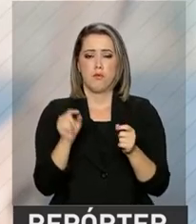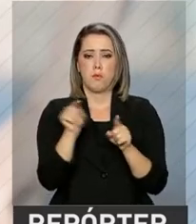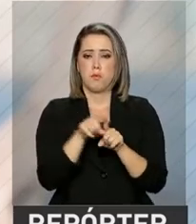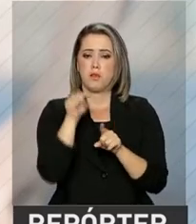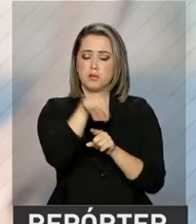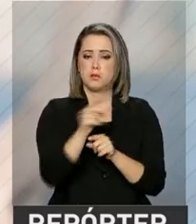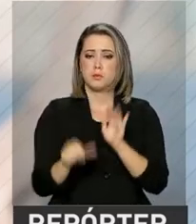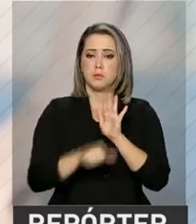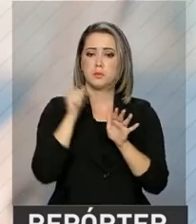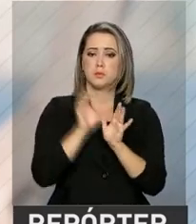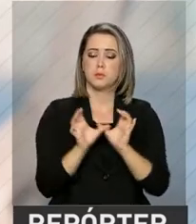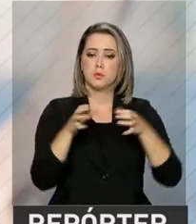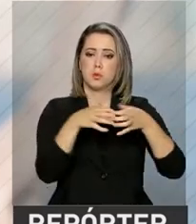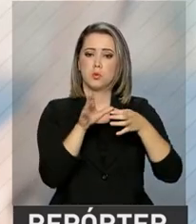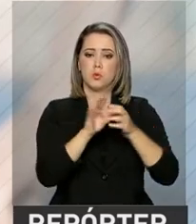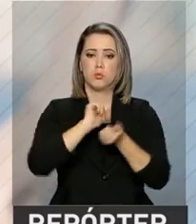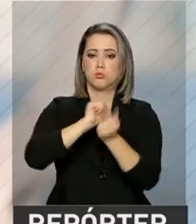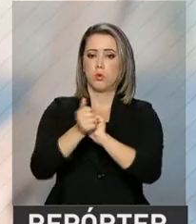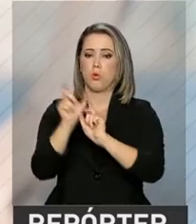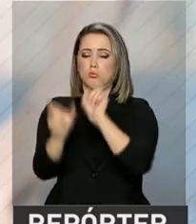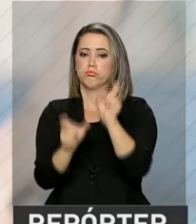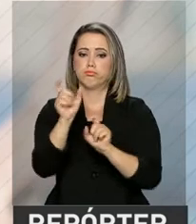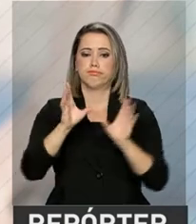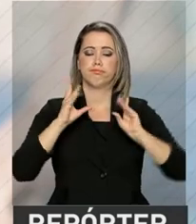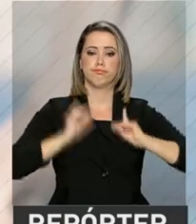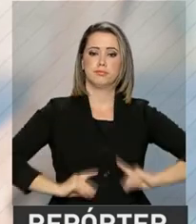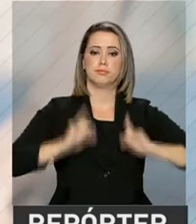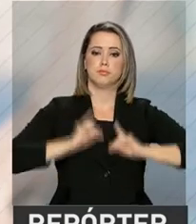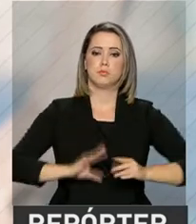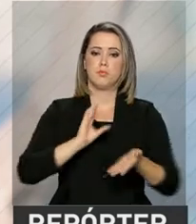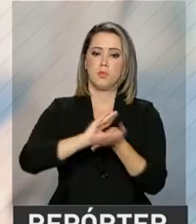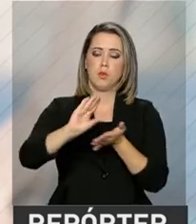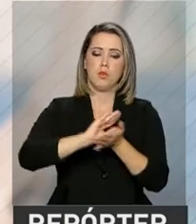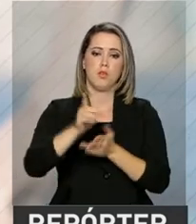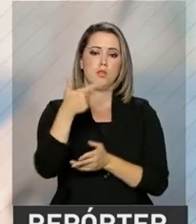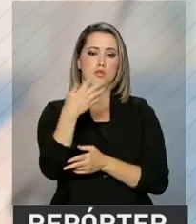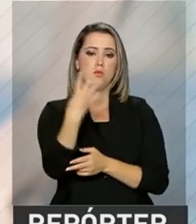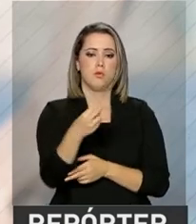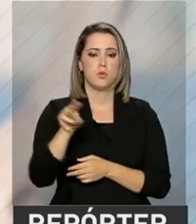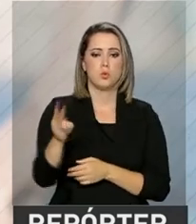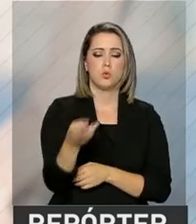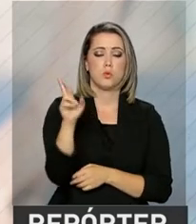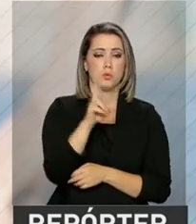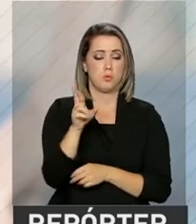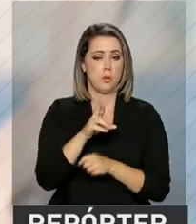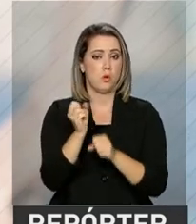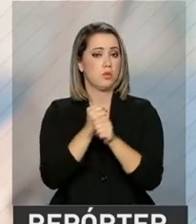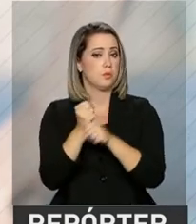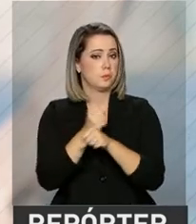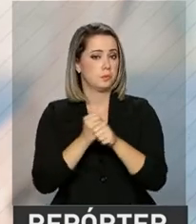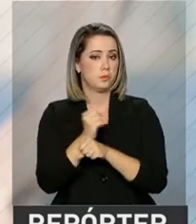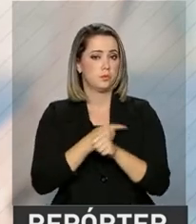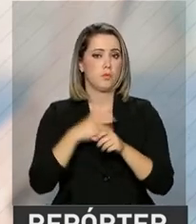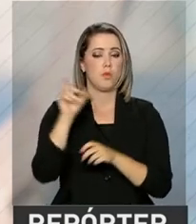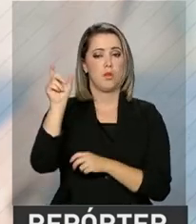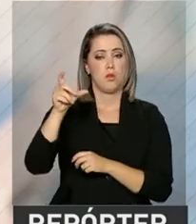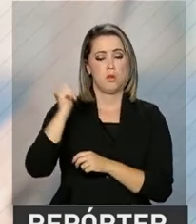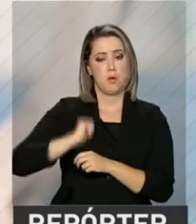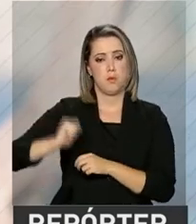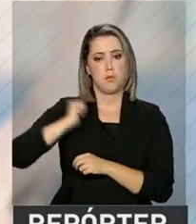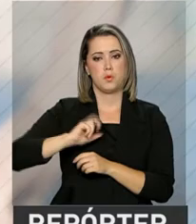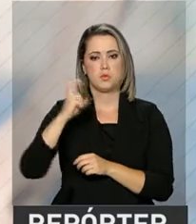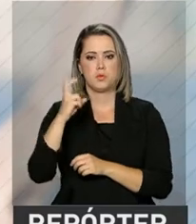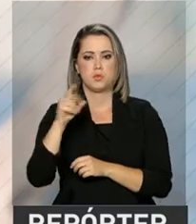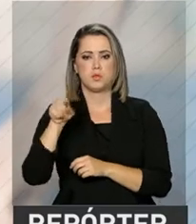atletas olímpicos e paralímpicos um investimento de cerca de 24 milhões ao ano em bolsas que variam de 5 mil